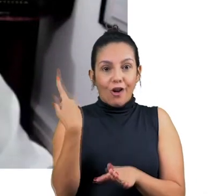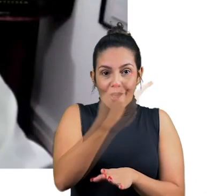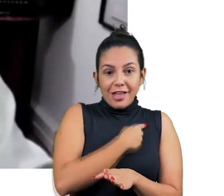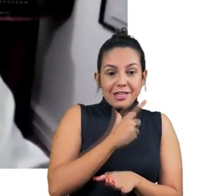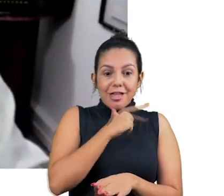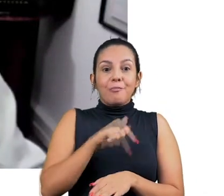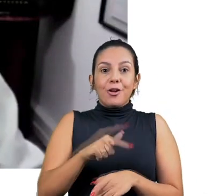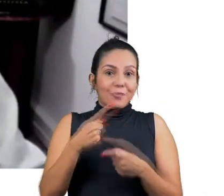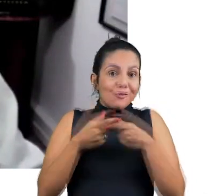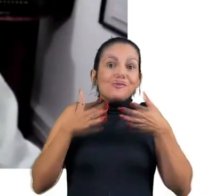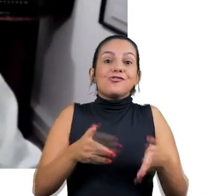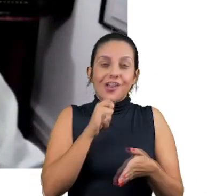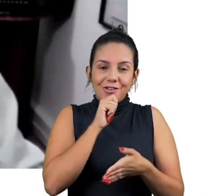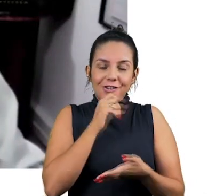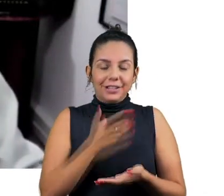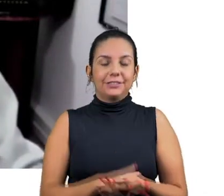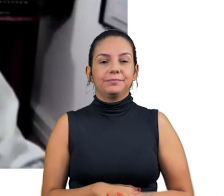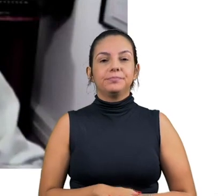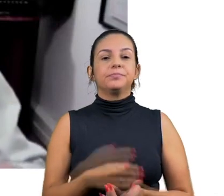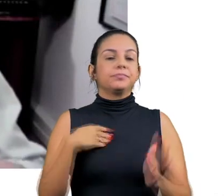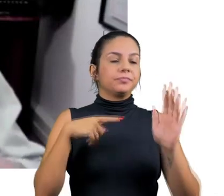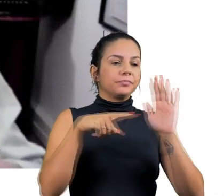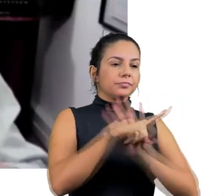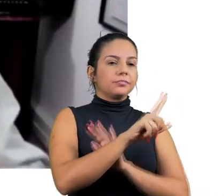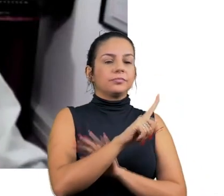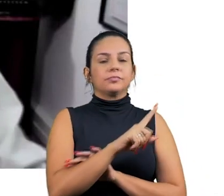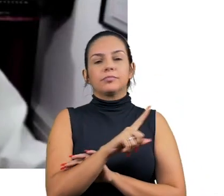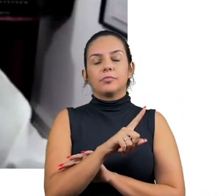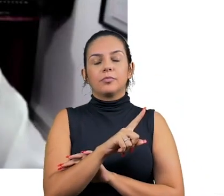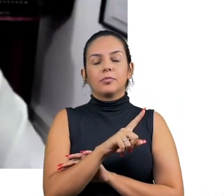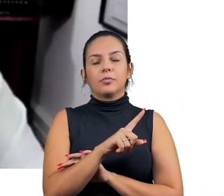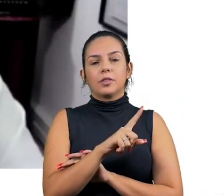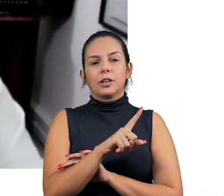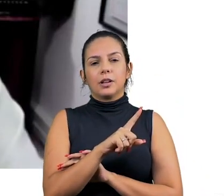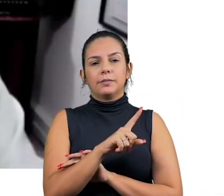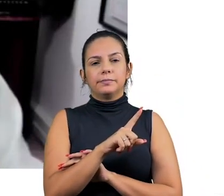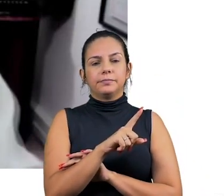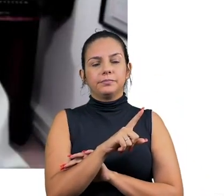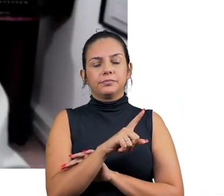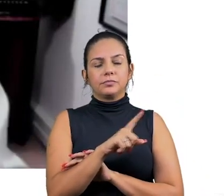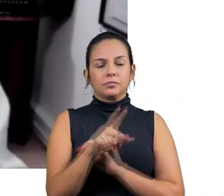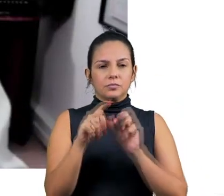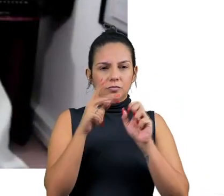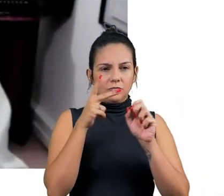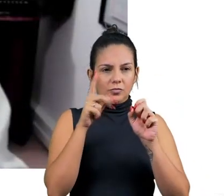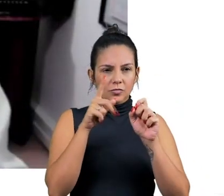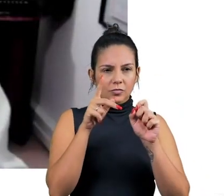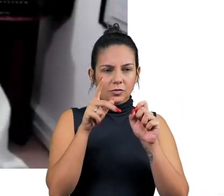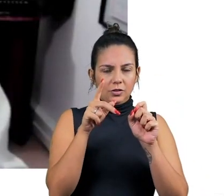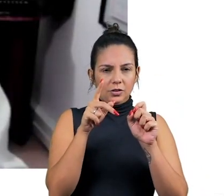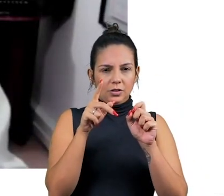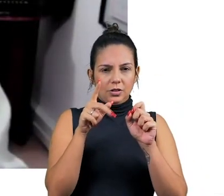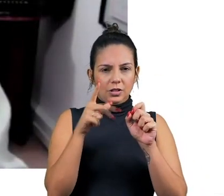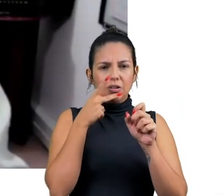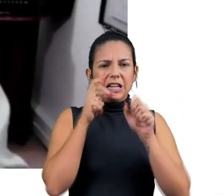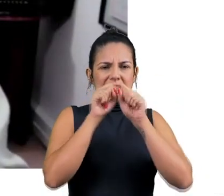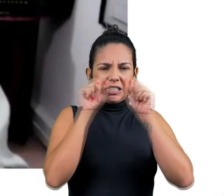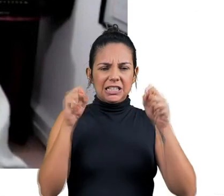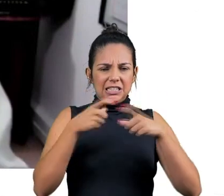liberais e majoritaristas erodem a democracia, quer sejam neopopulistas de esquerdas